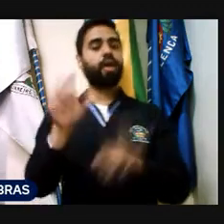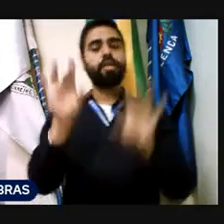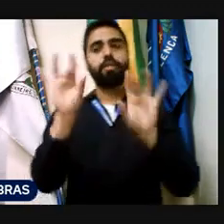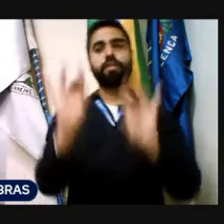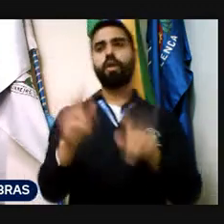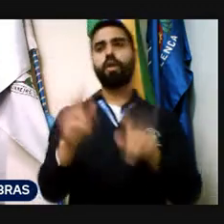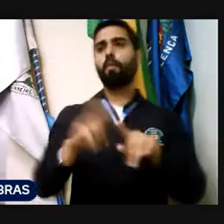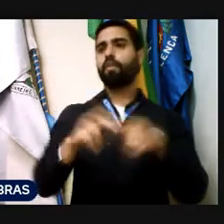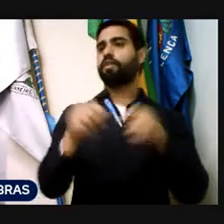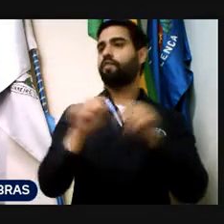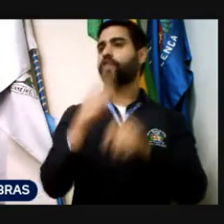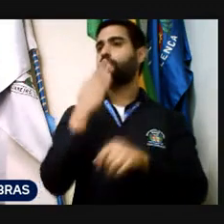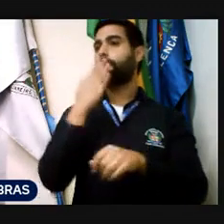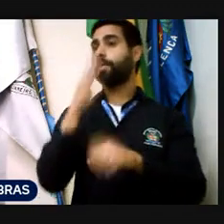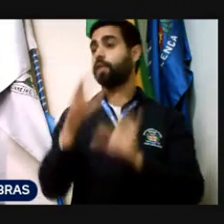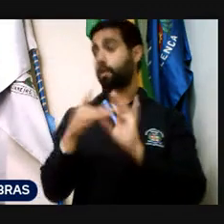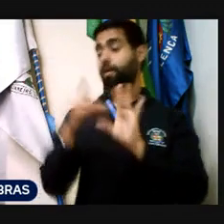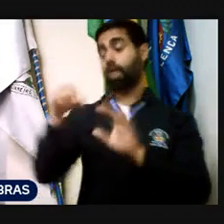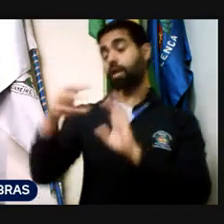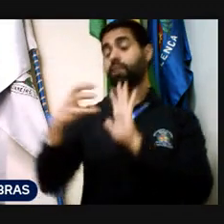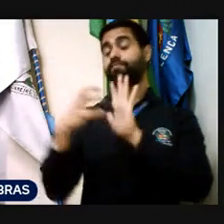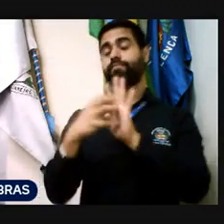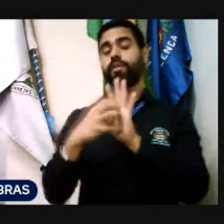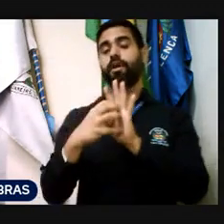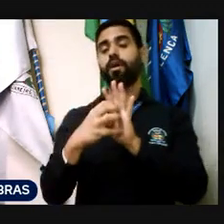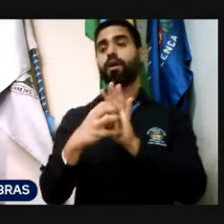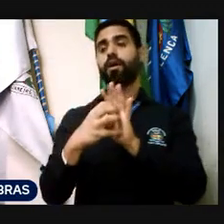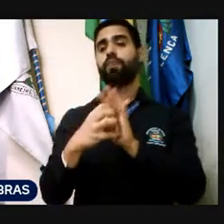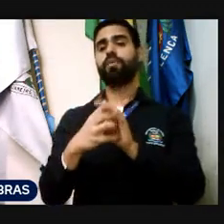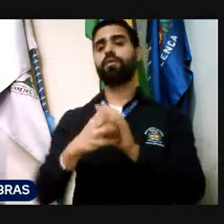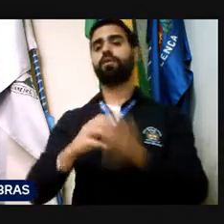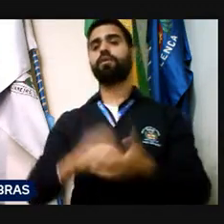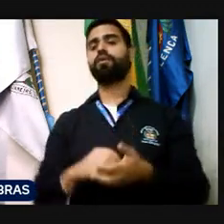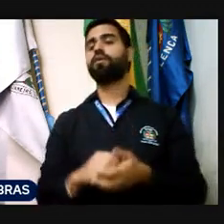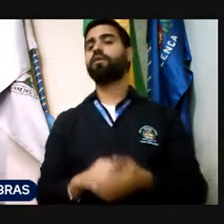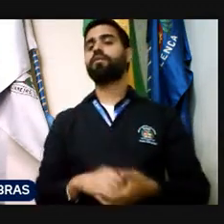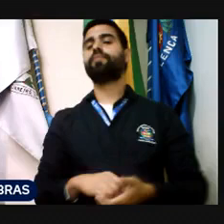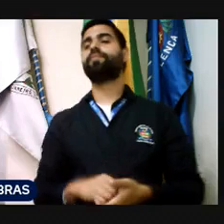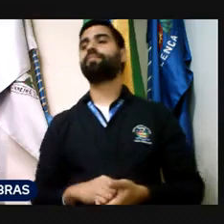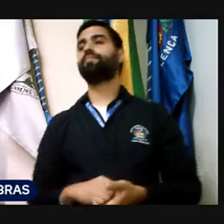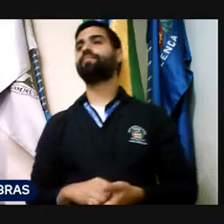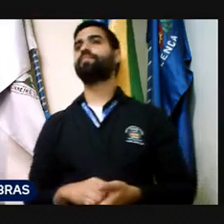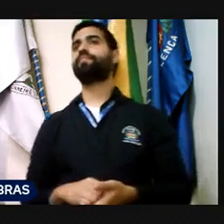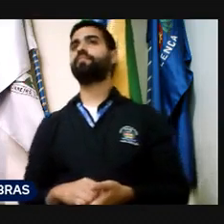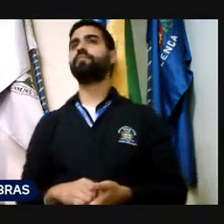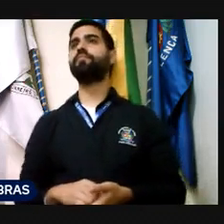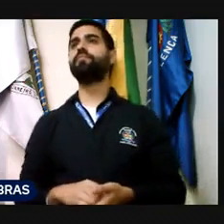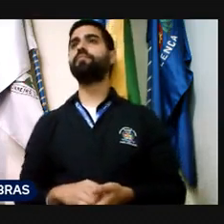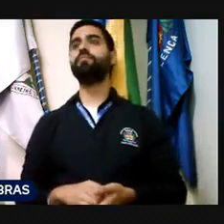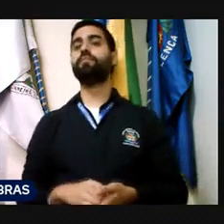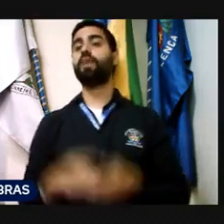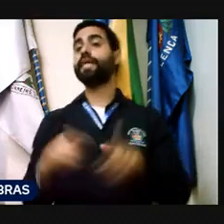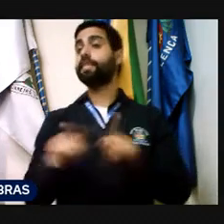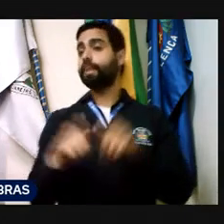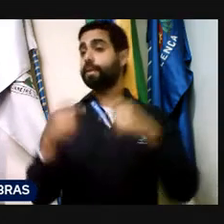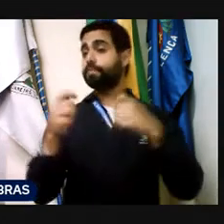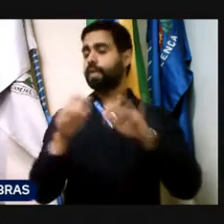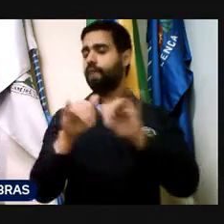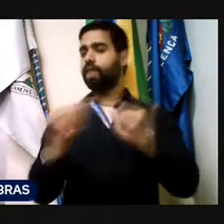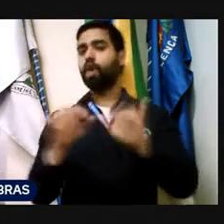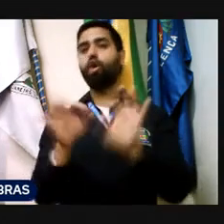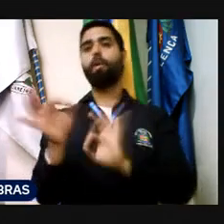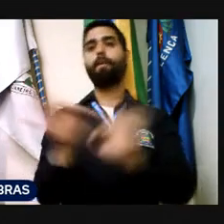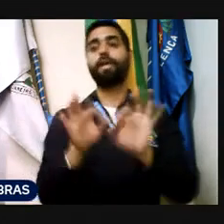o que fazemos solicitando a autorização desta Igreja Casa Legislativa através do anexo projeto de lei. Insta salientar que esse